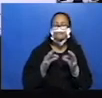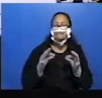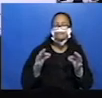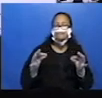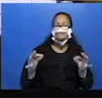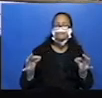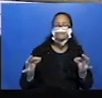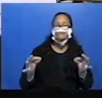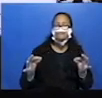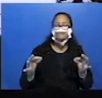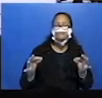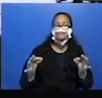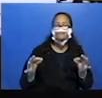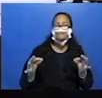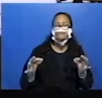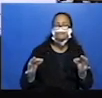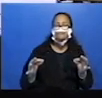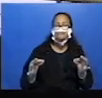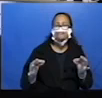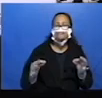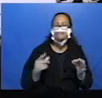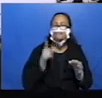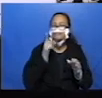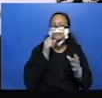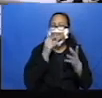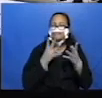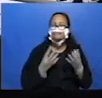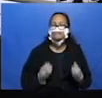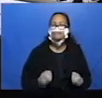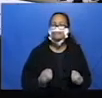distantes. Na letra C, úmido,